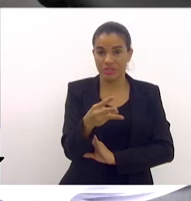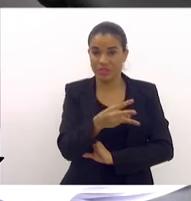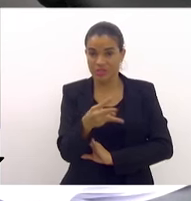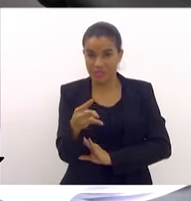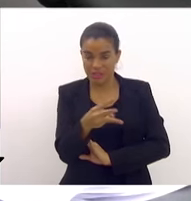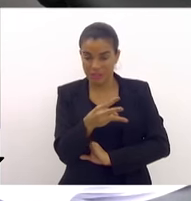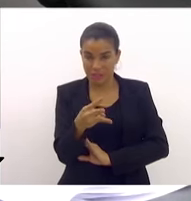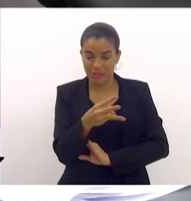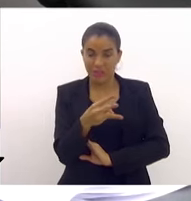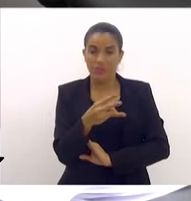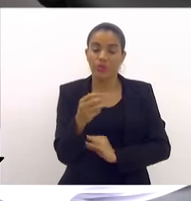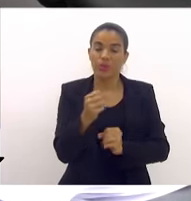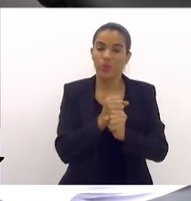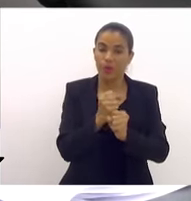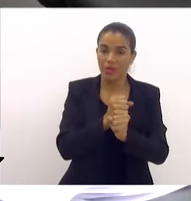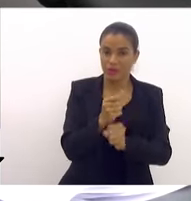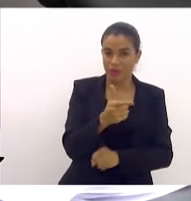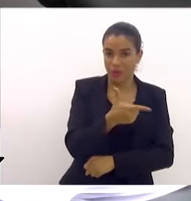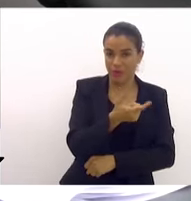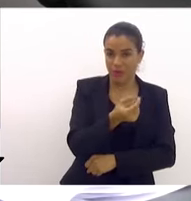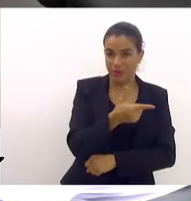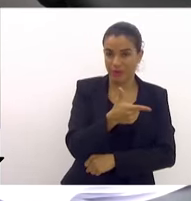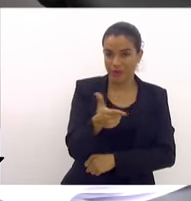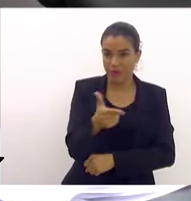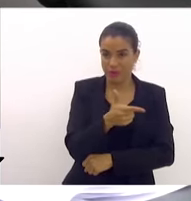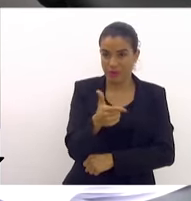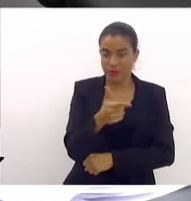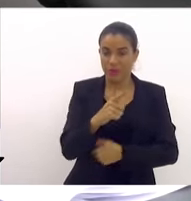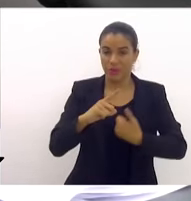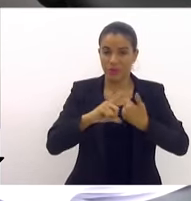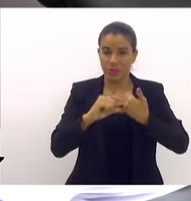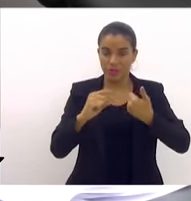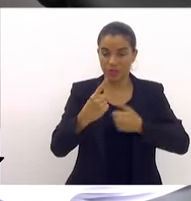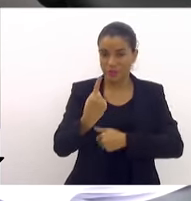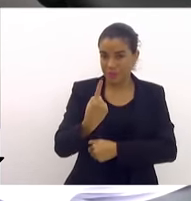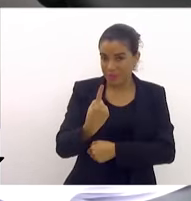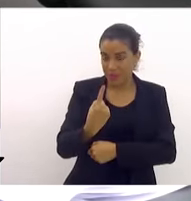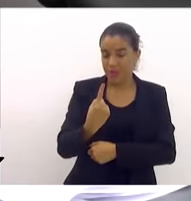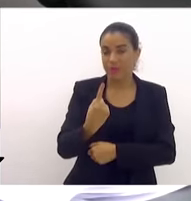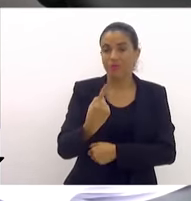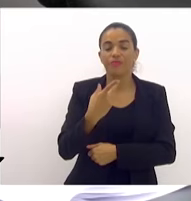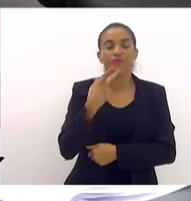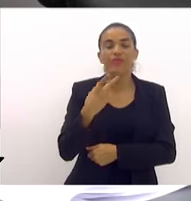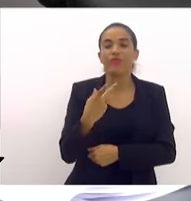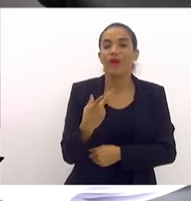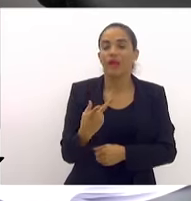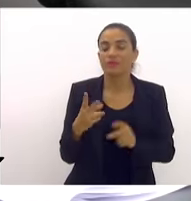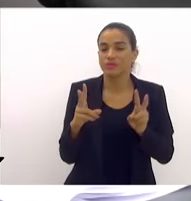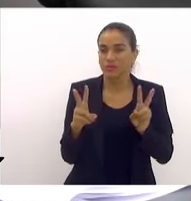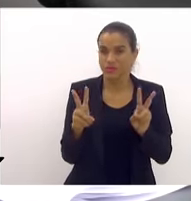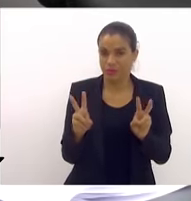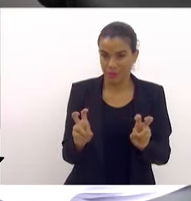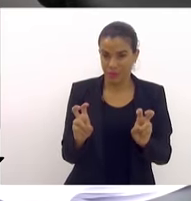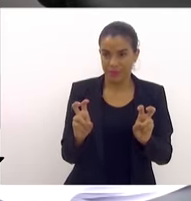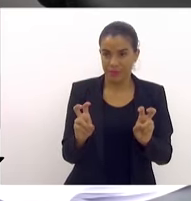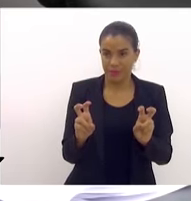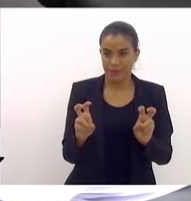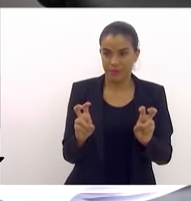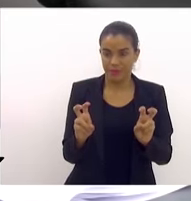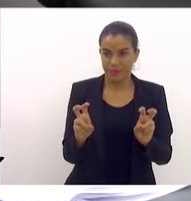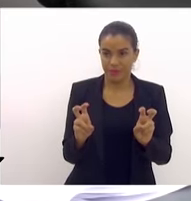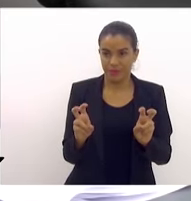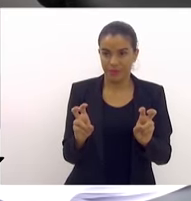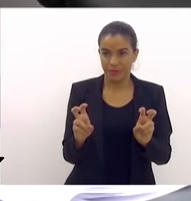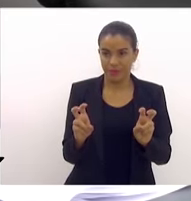de 22, que no seu artigo 1º diz o seguinte, no seu